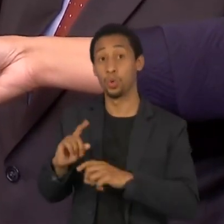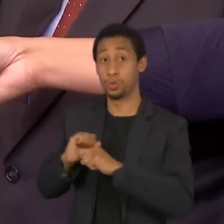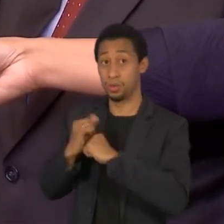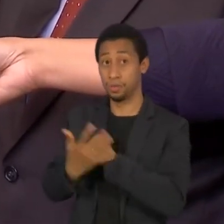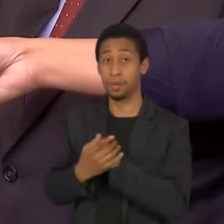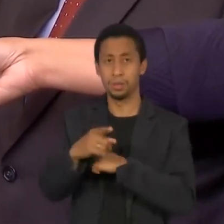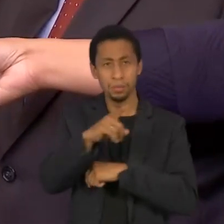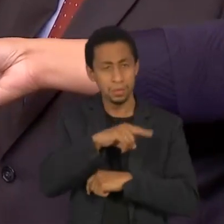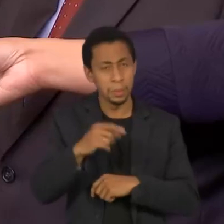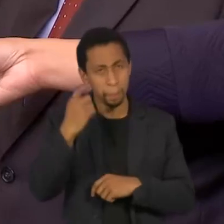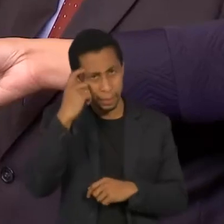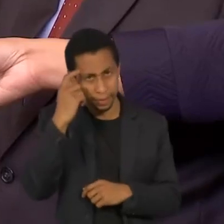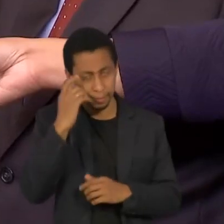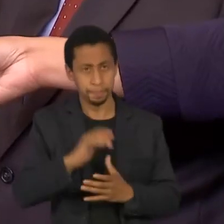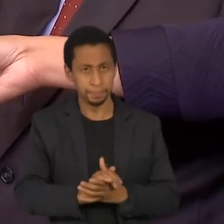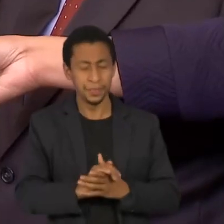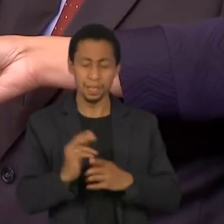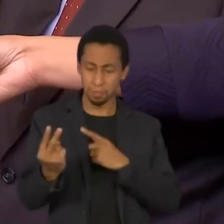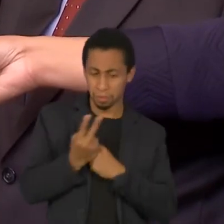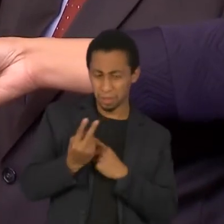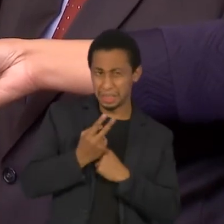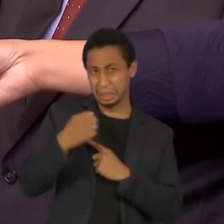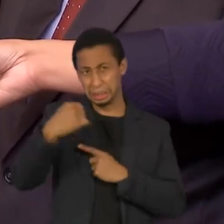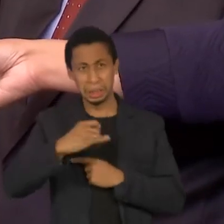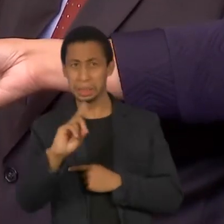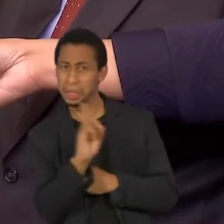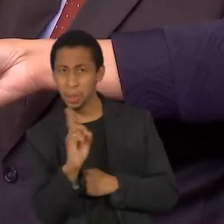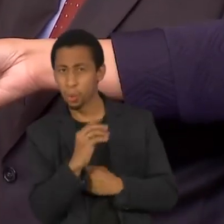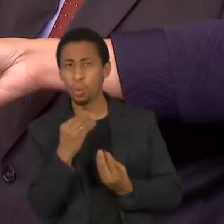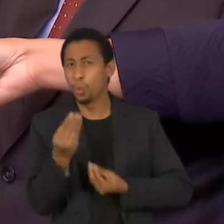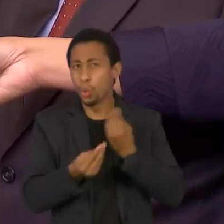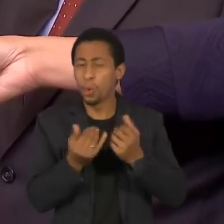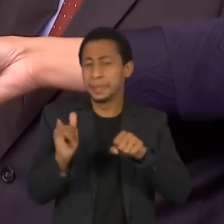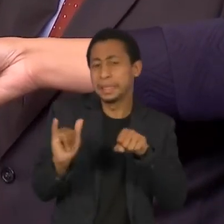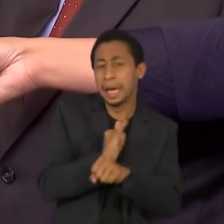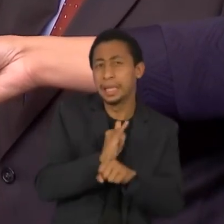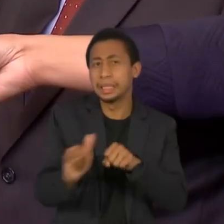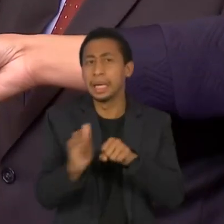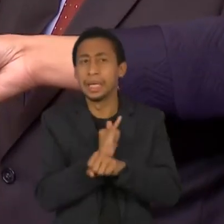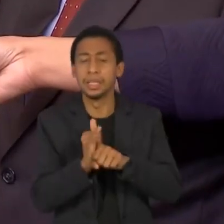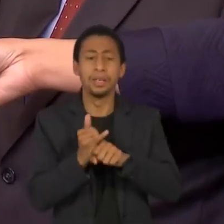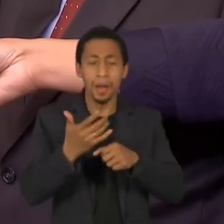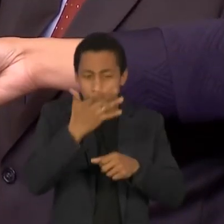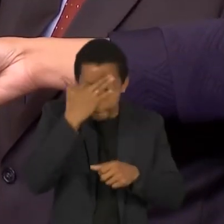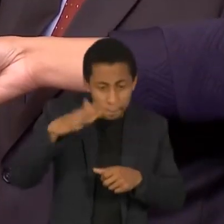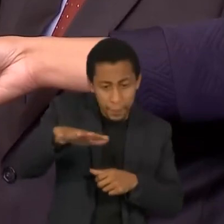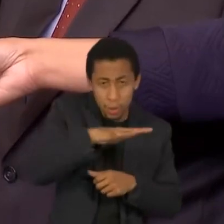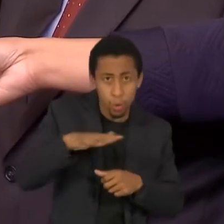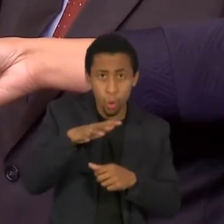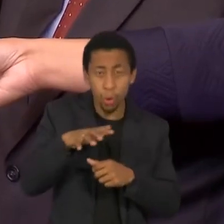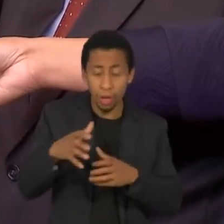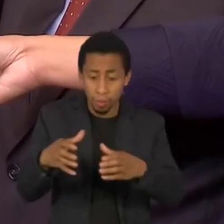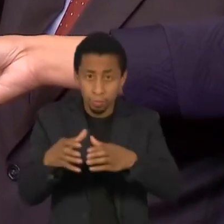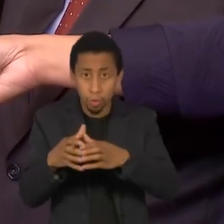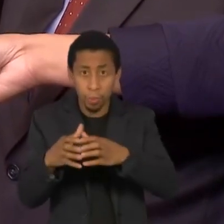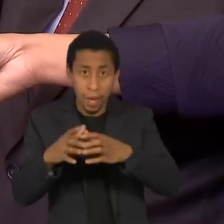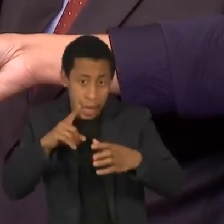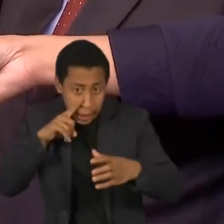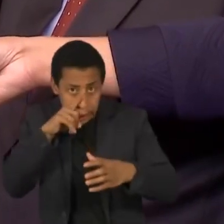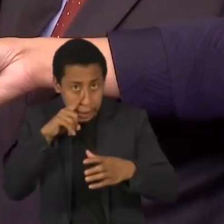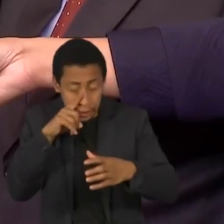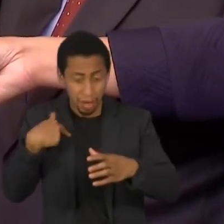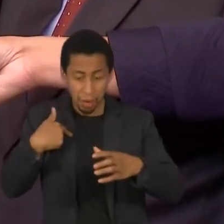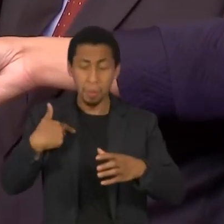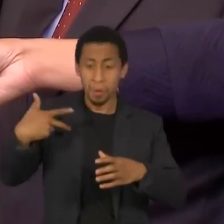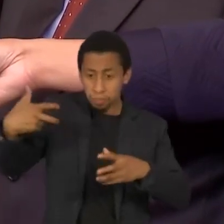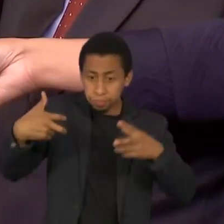protegida, você vai dedicar essa estratégia a uma população de risco, porque se nós vacinarmos pessoas que não